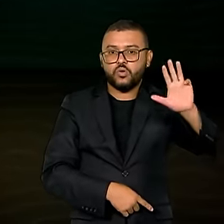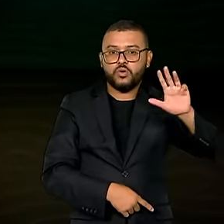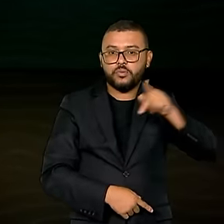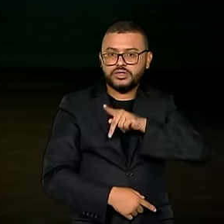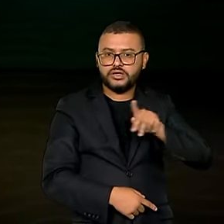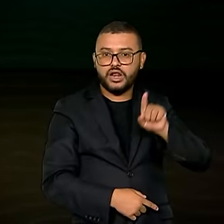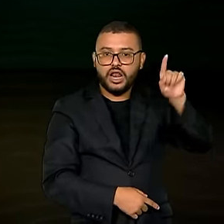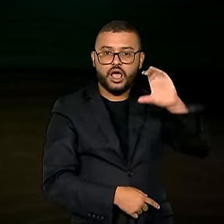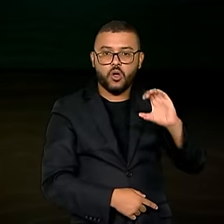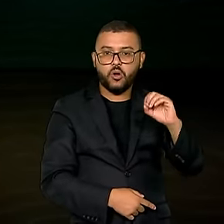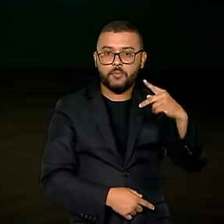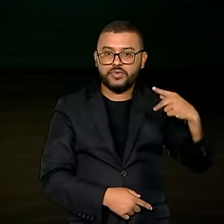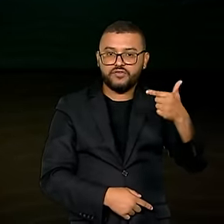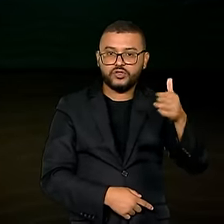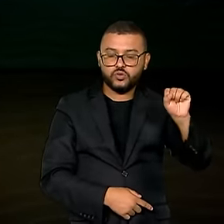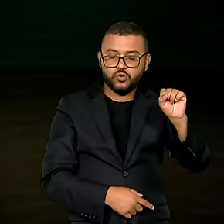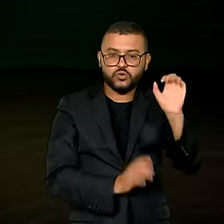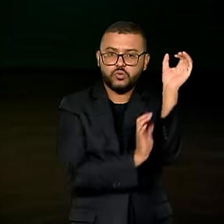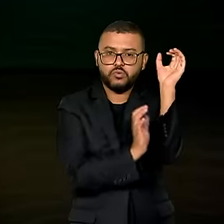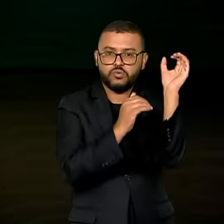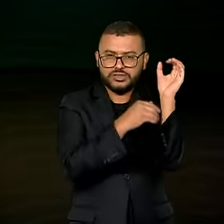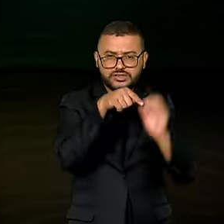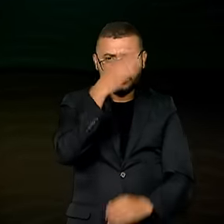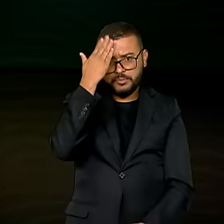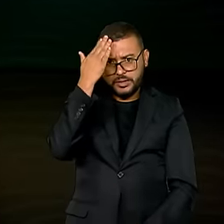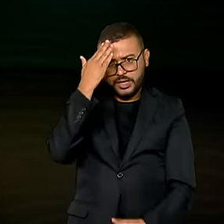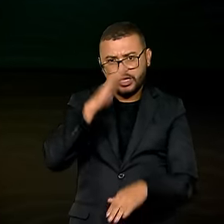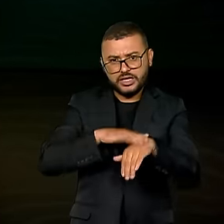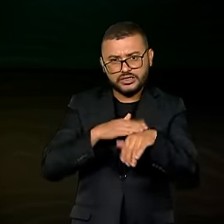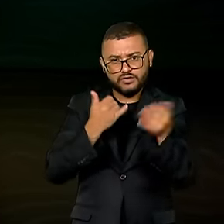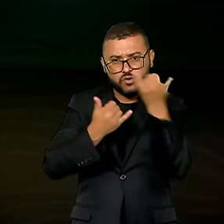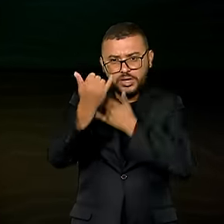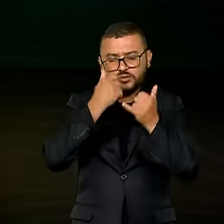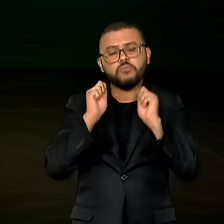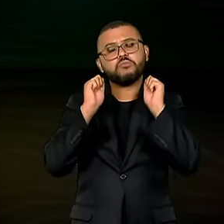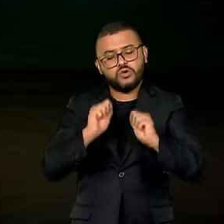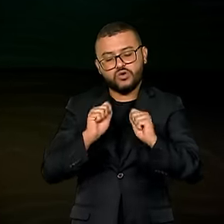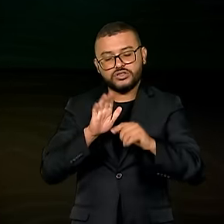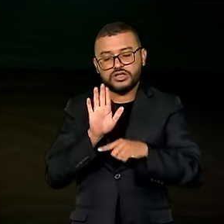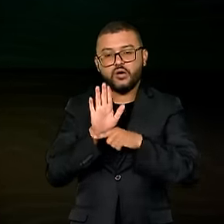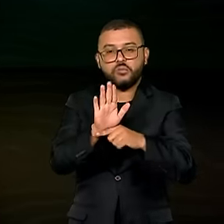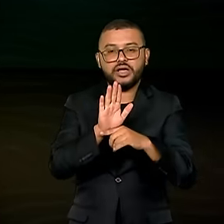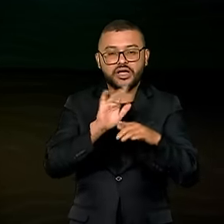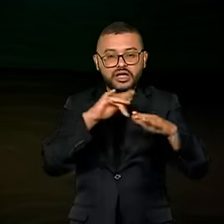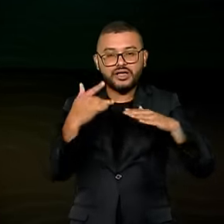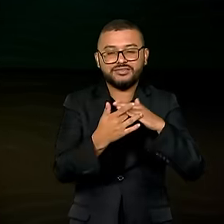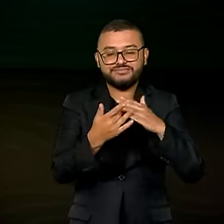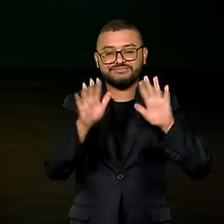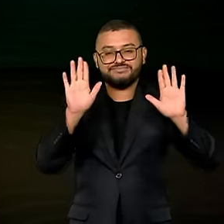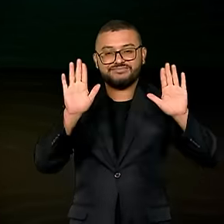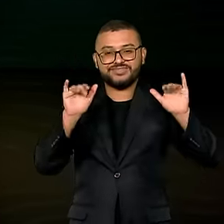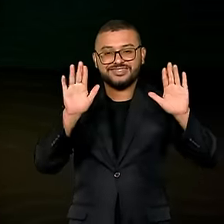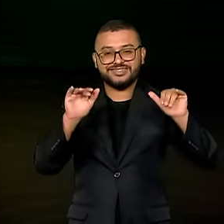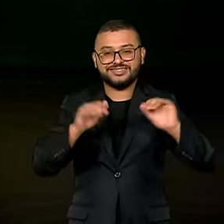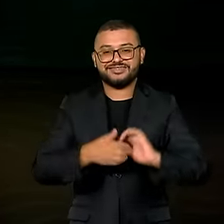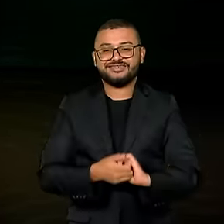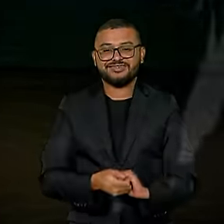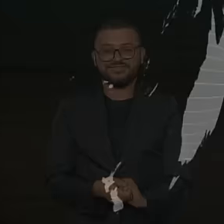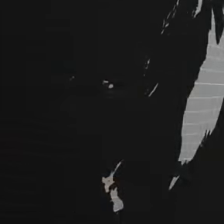durante a COP28 em Dubai. Para saber mais, você também pode seguir as nossas redes sociais. Até a próxima!